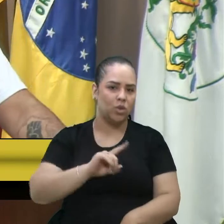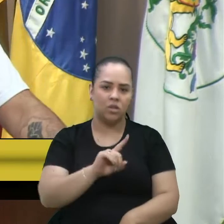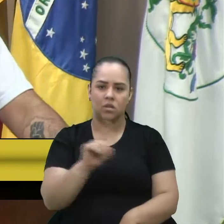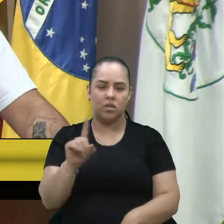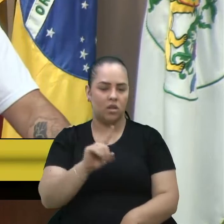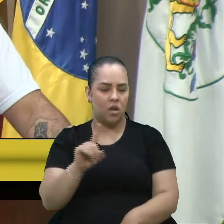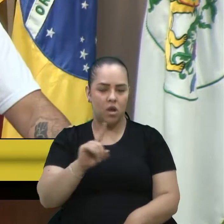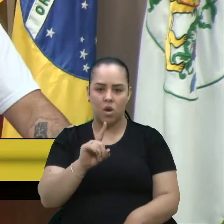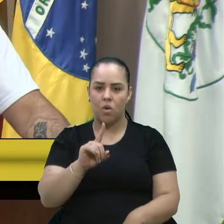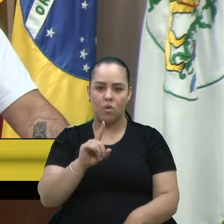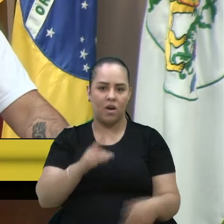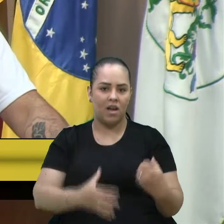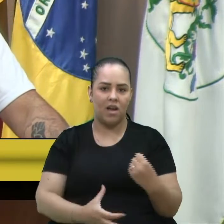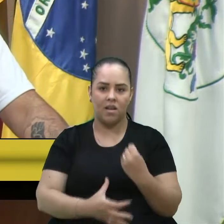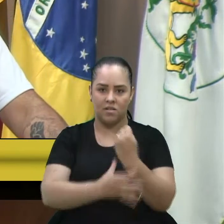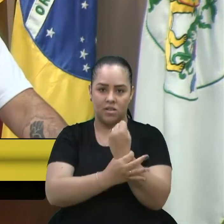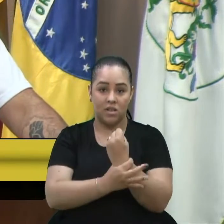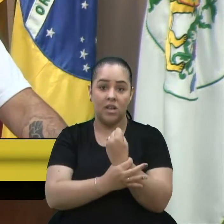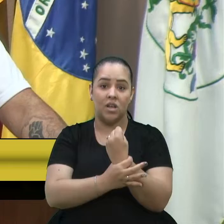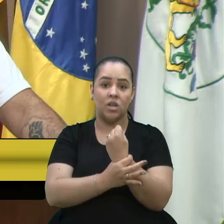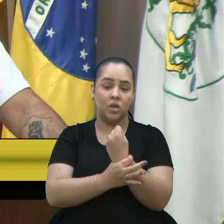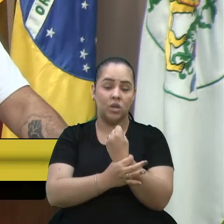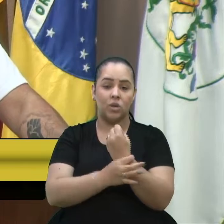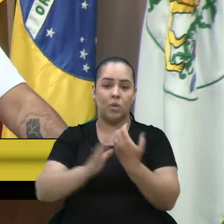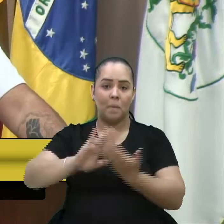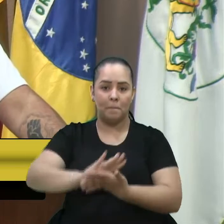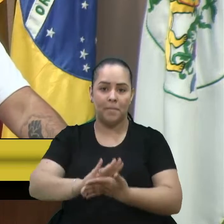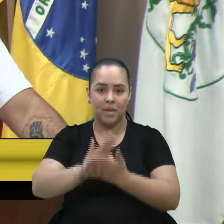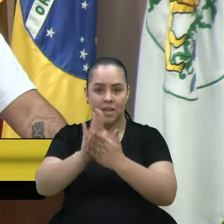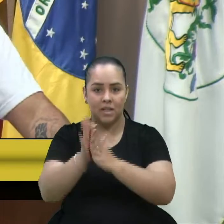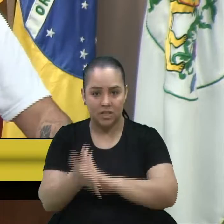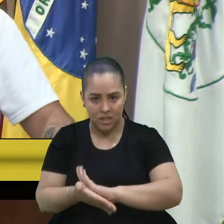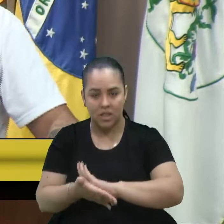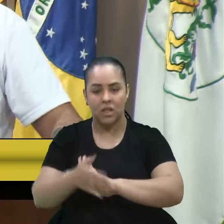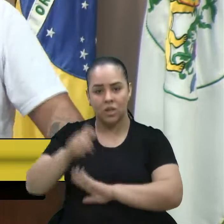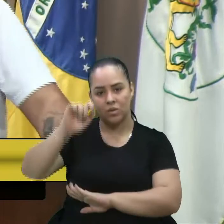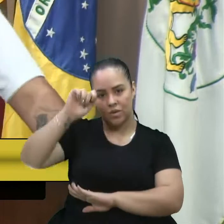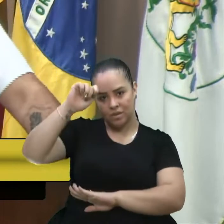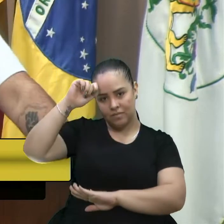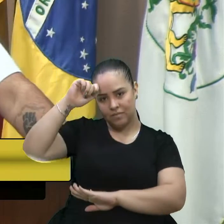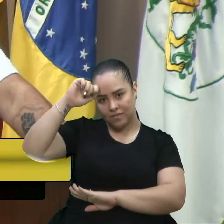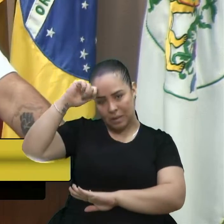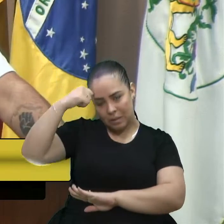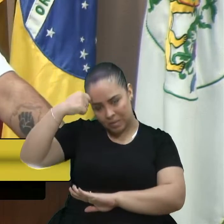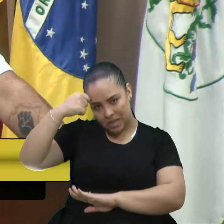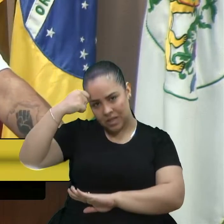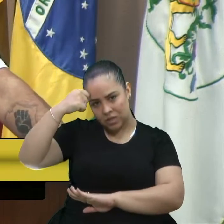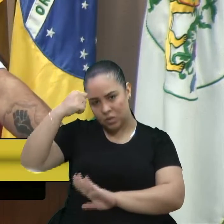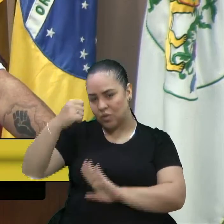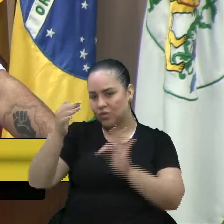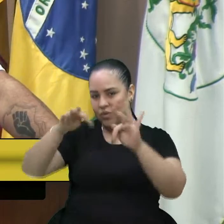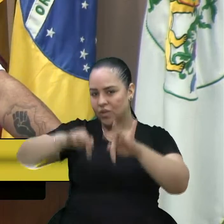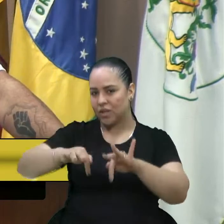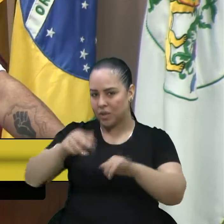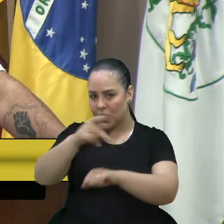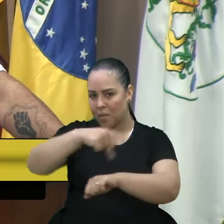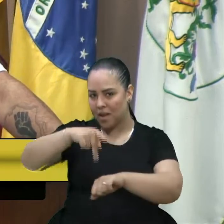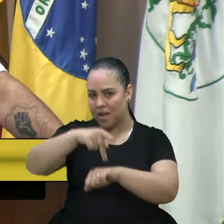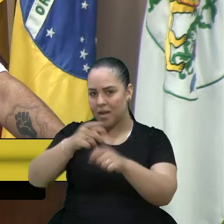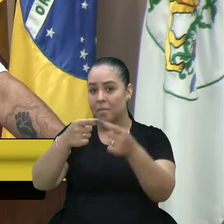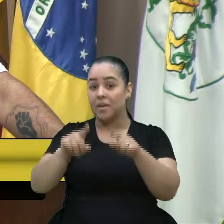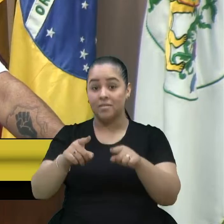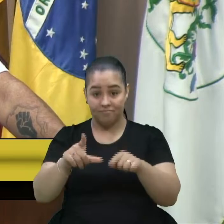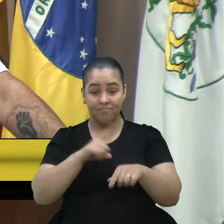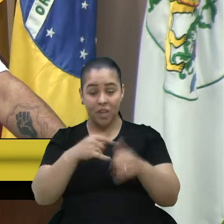que que o racismo estrutural fosse extirpado do nosso país. Aliás, eu trago um dado